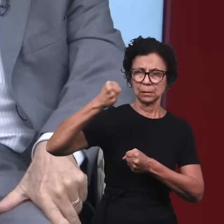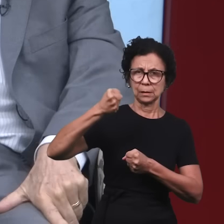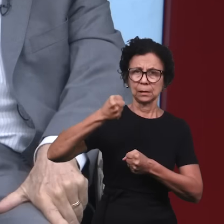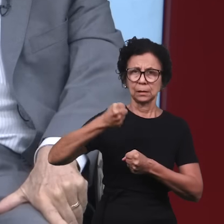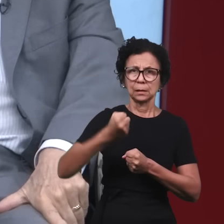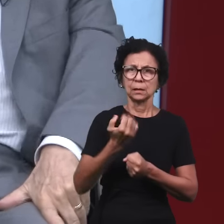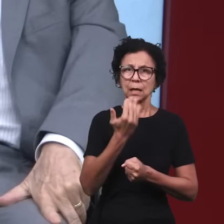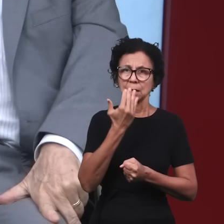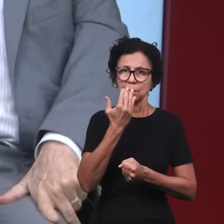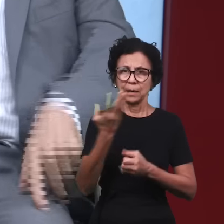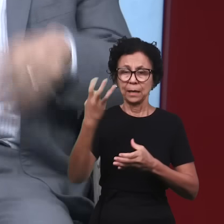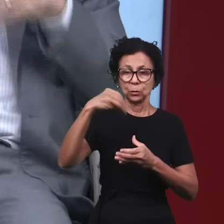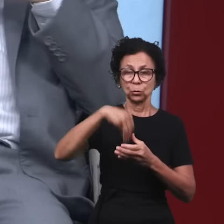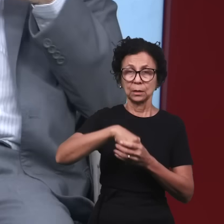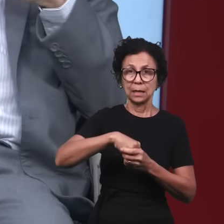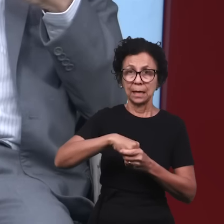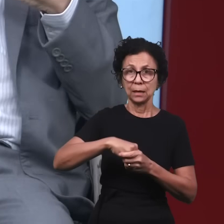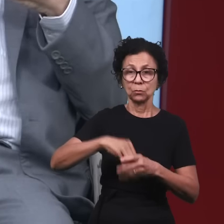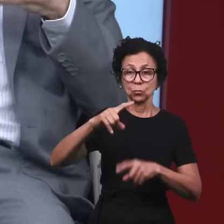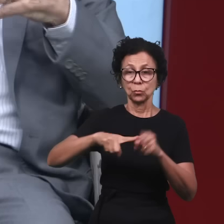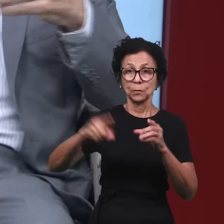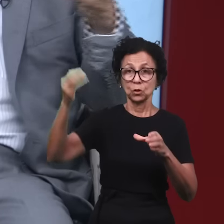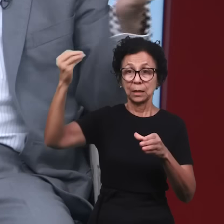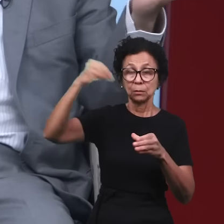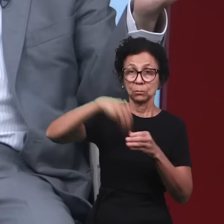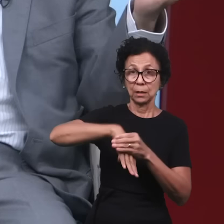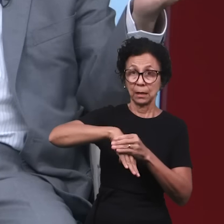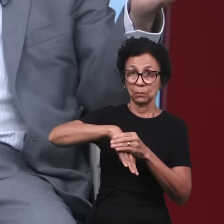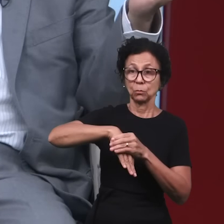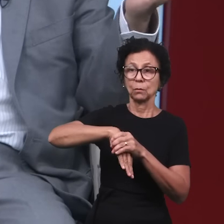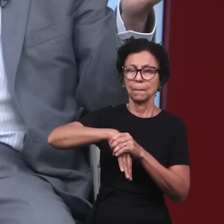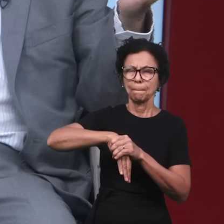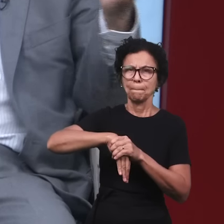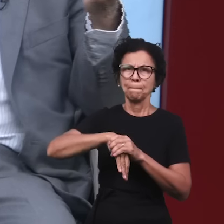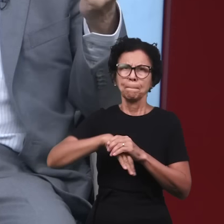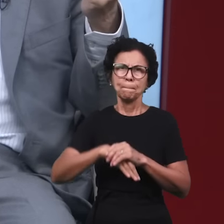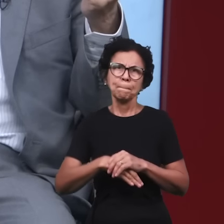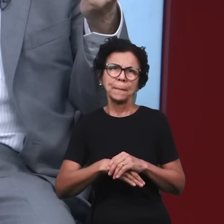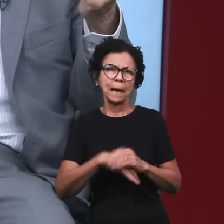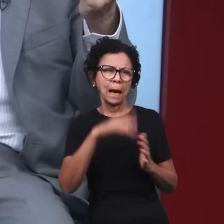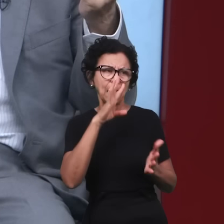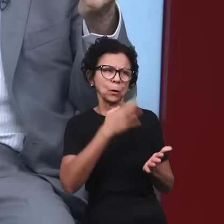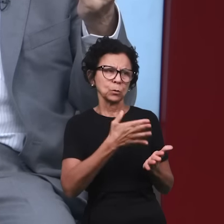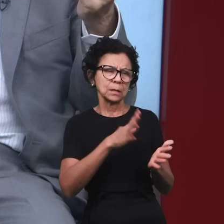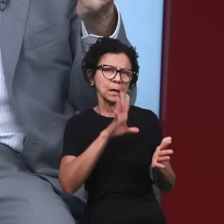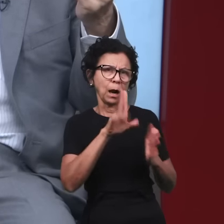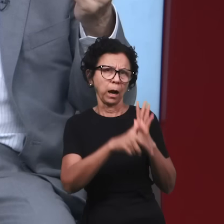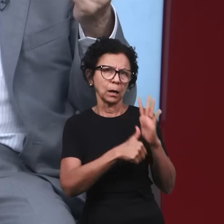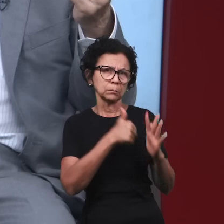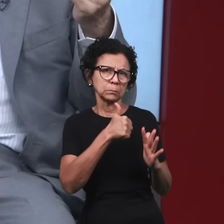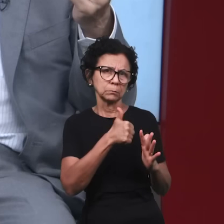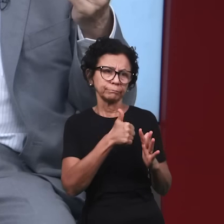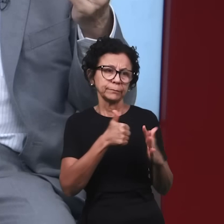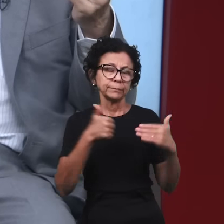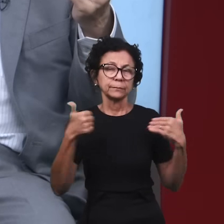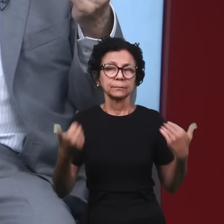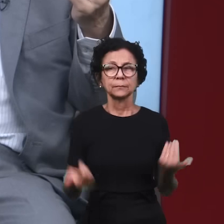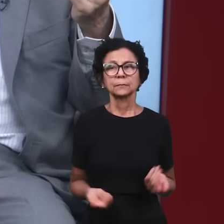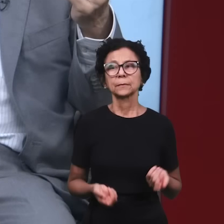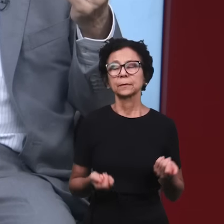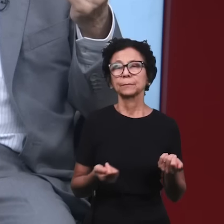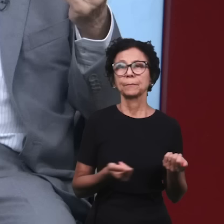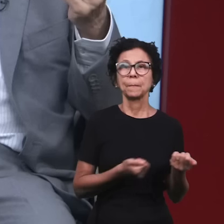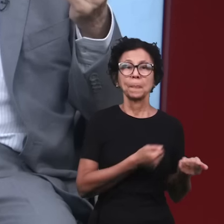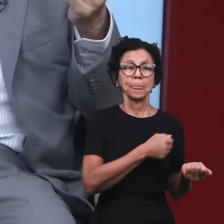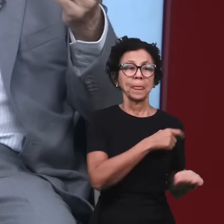objeto. Diante dessa circunstância, voltaram todos ao Egito, porque o copo estava no